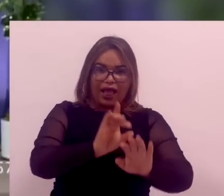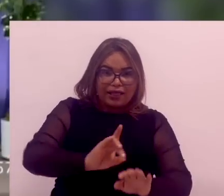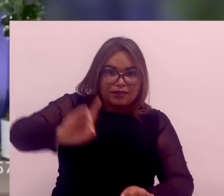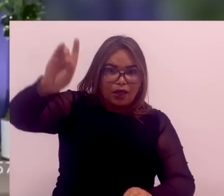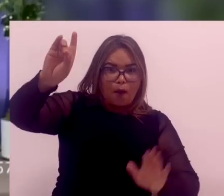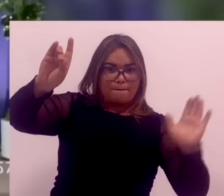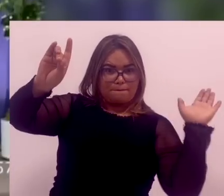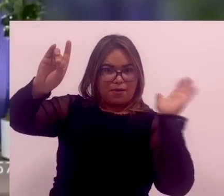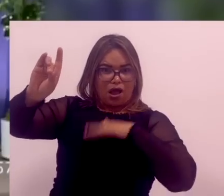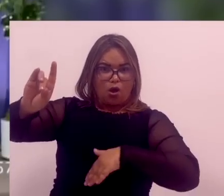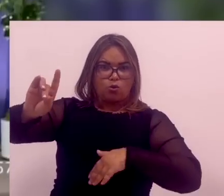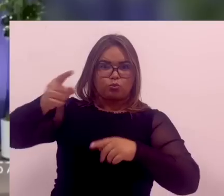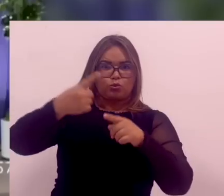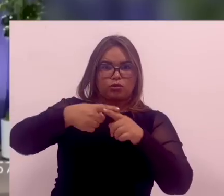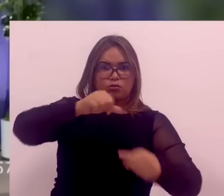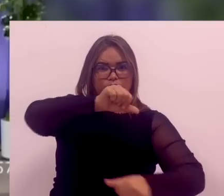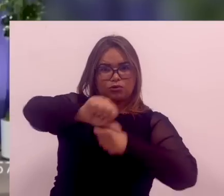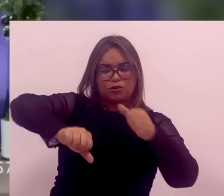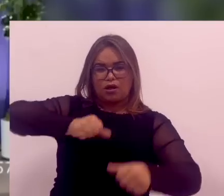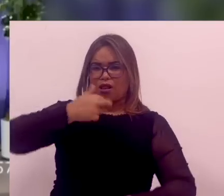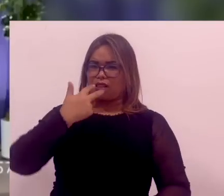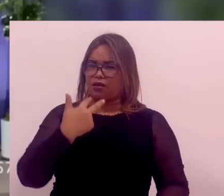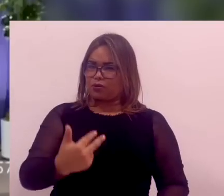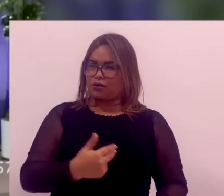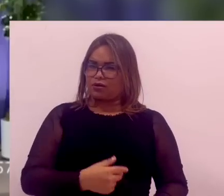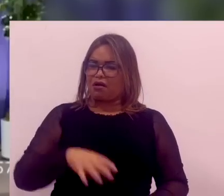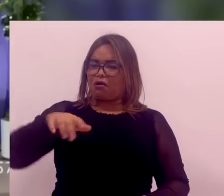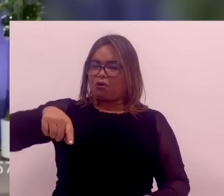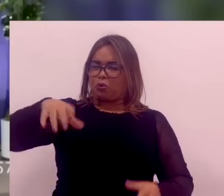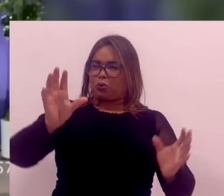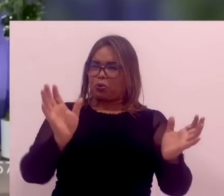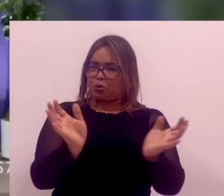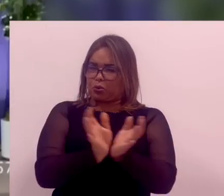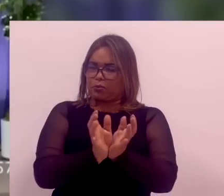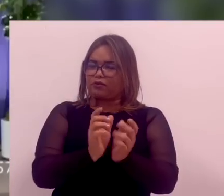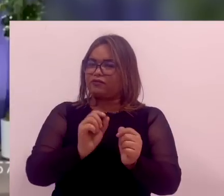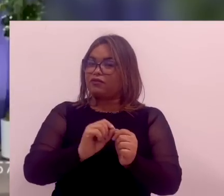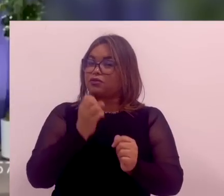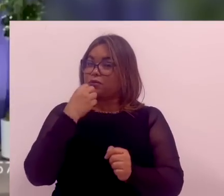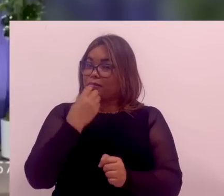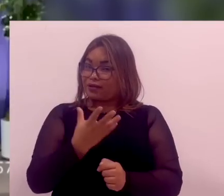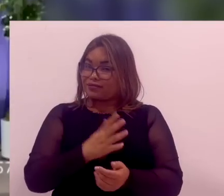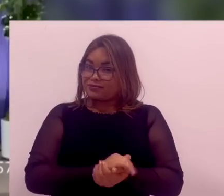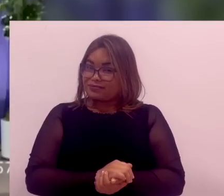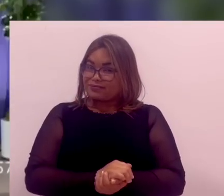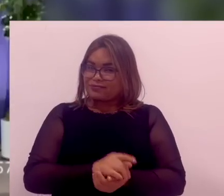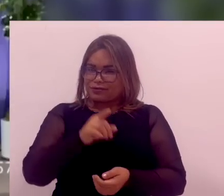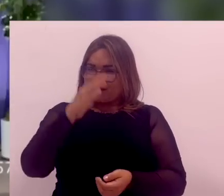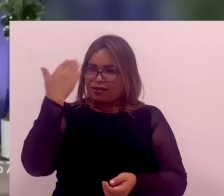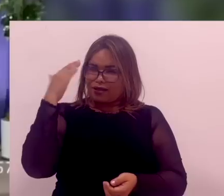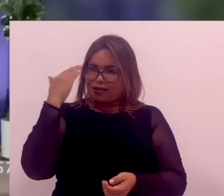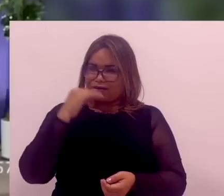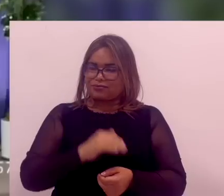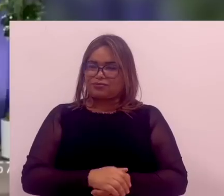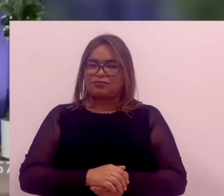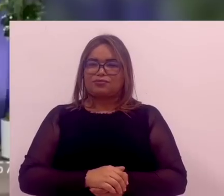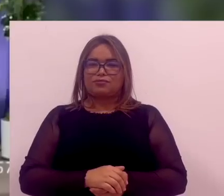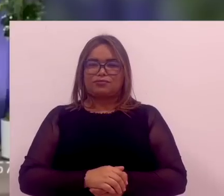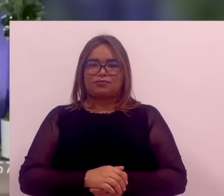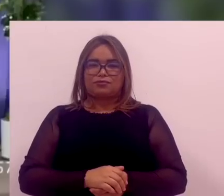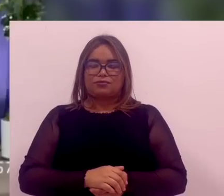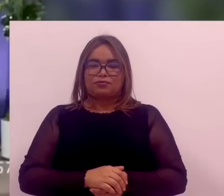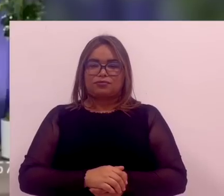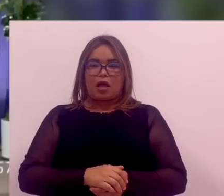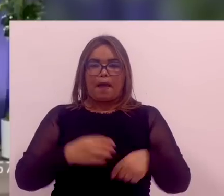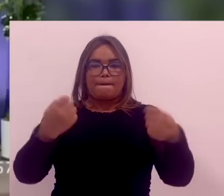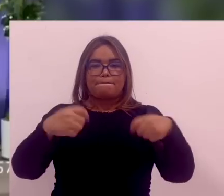as línguas. Mas eles fizeram com que o bem acontecesse. Vocês entenderam? E o jeito de conseguir isso é